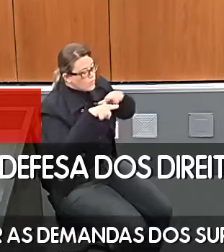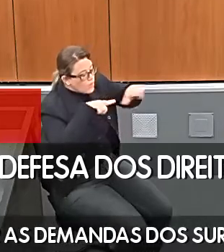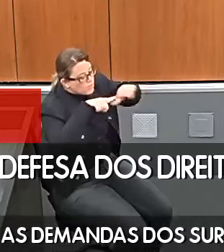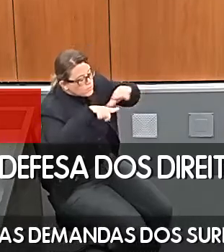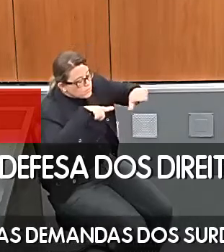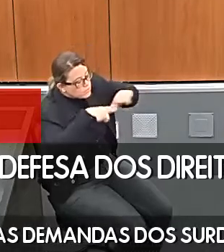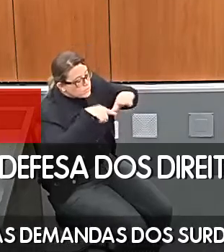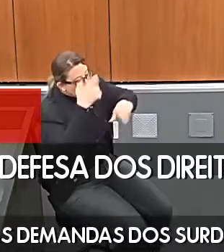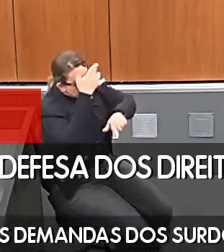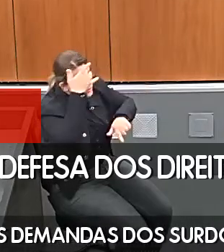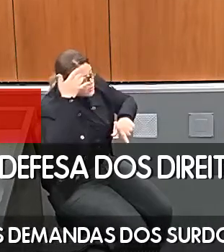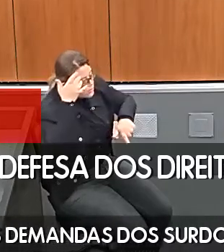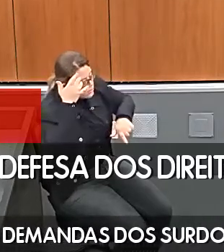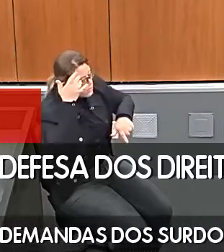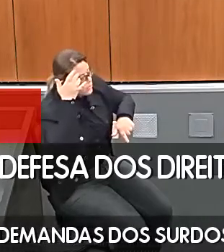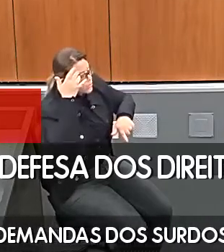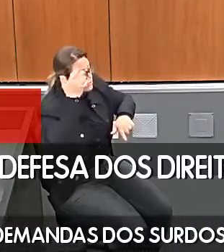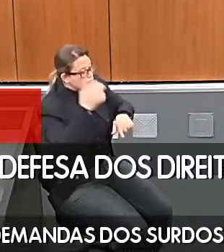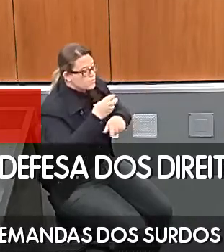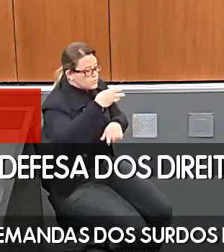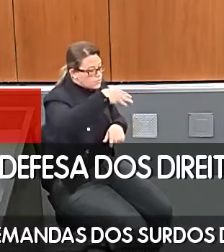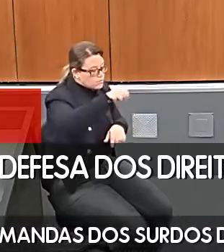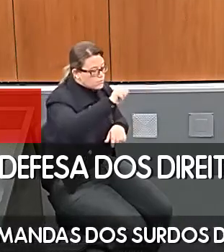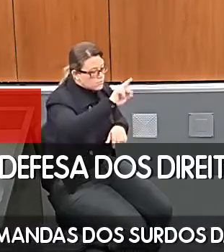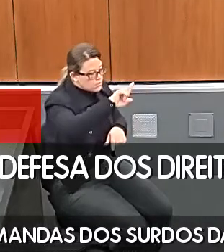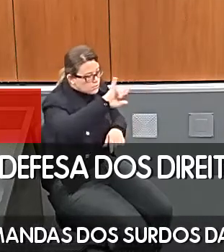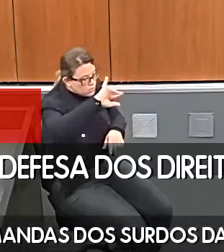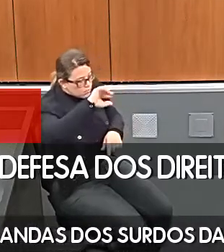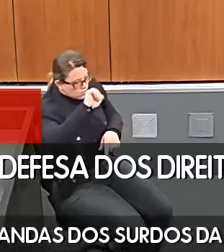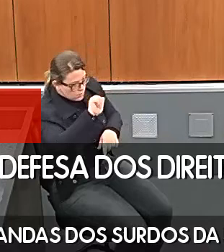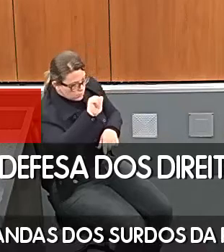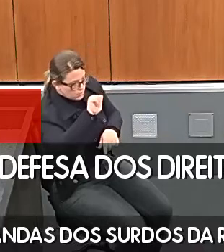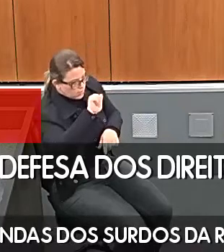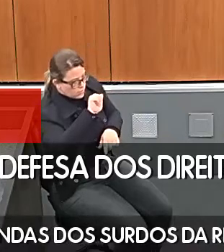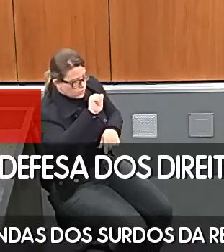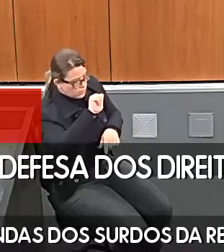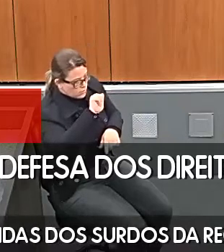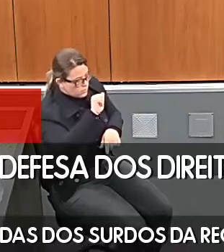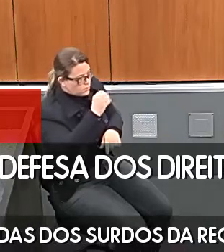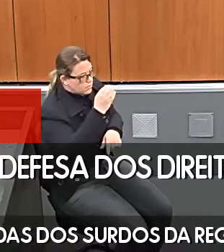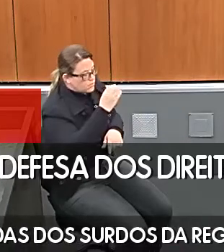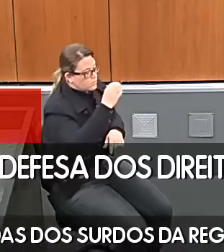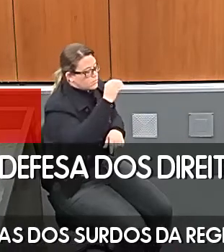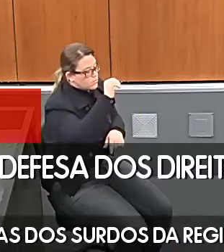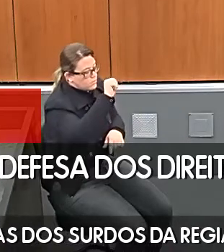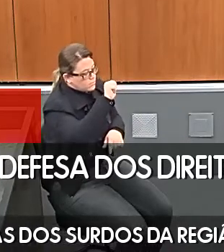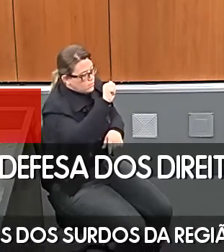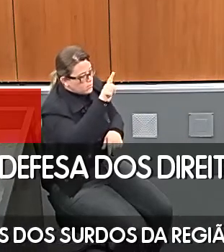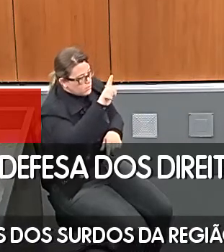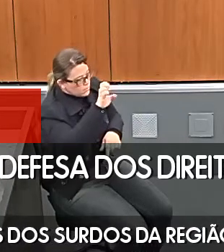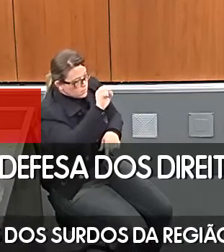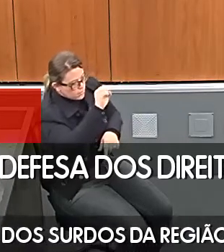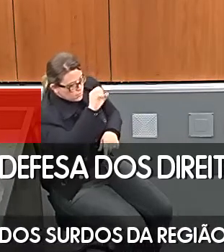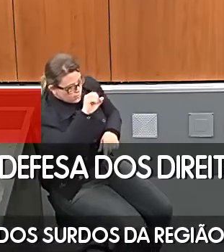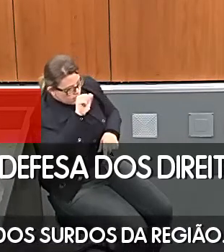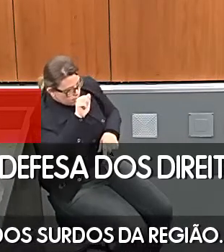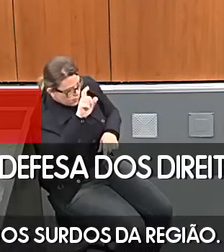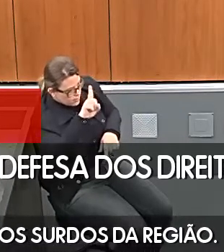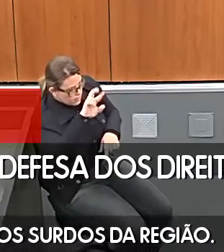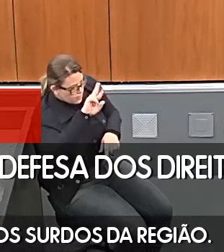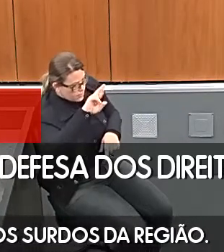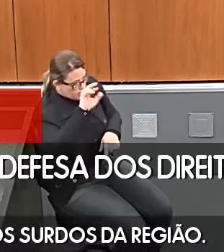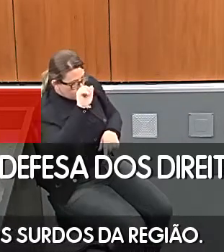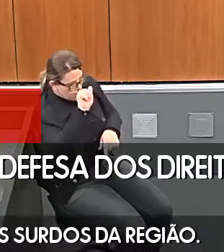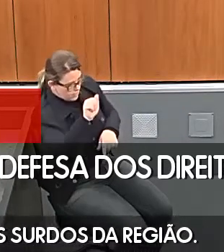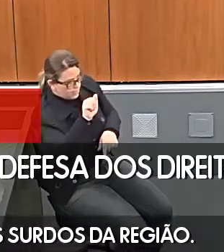Rafael, Maria Cristina Silva Siqueira e Alessandra Pitella, que destacaram a importância de tratar